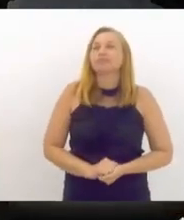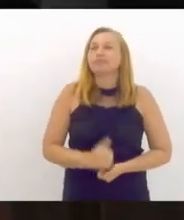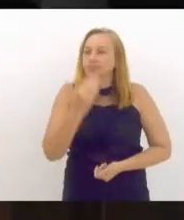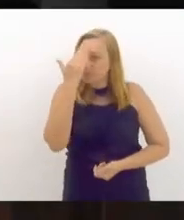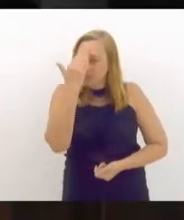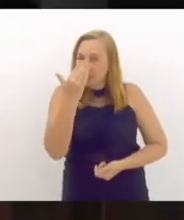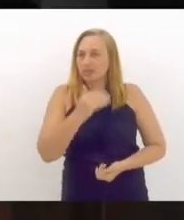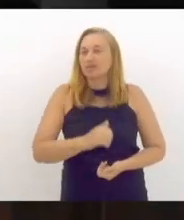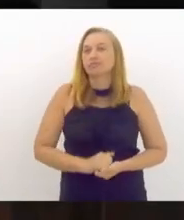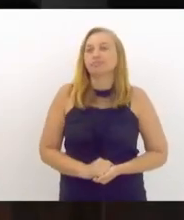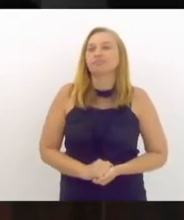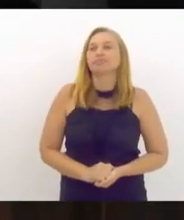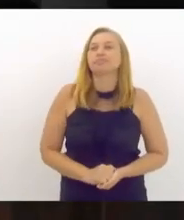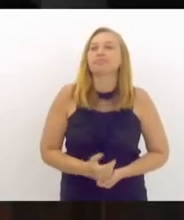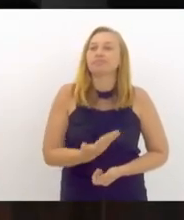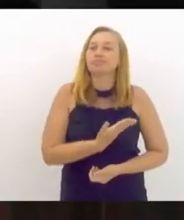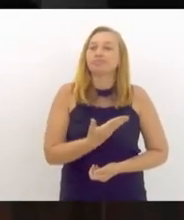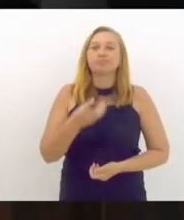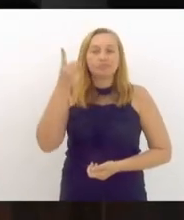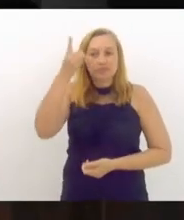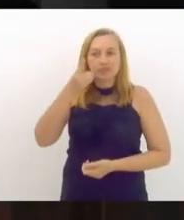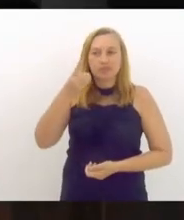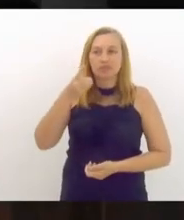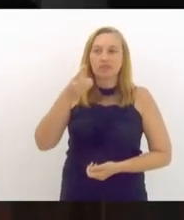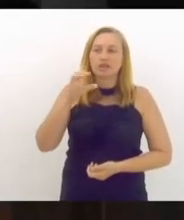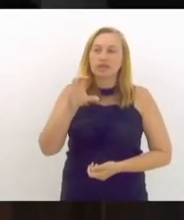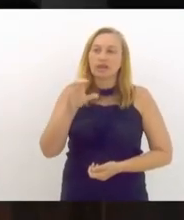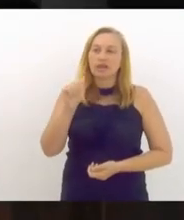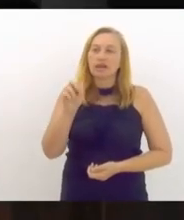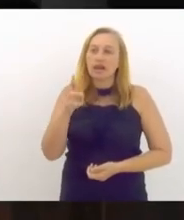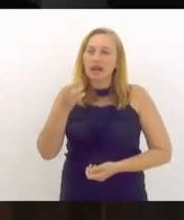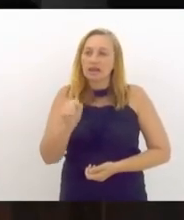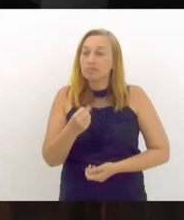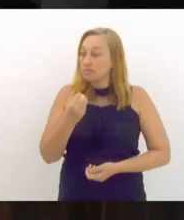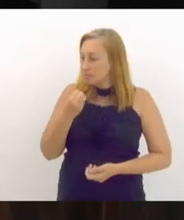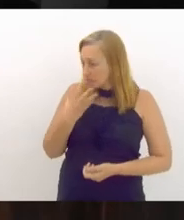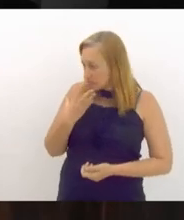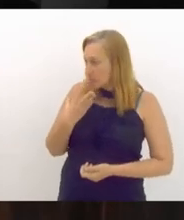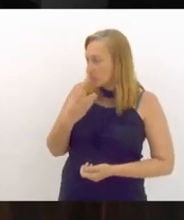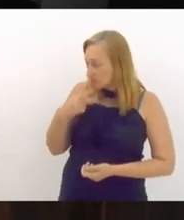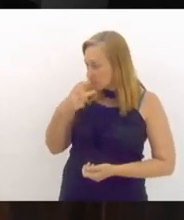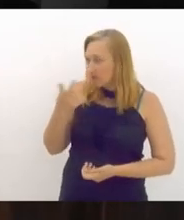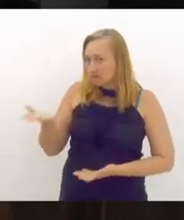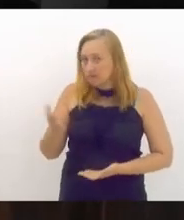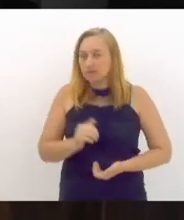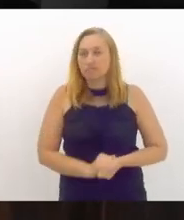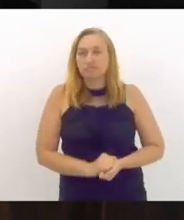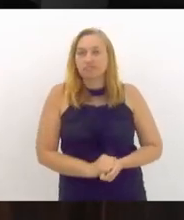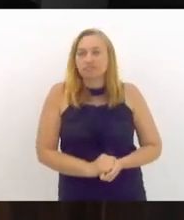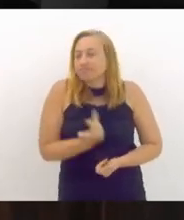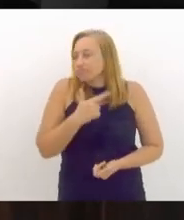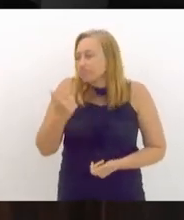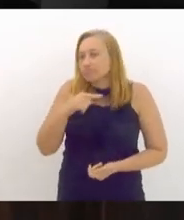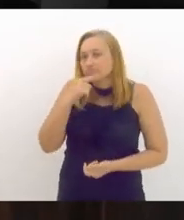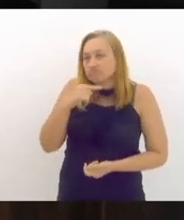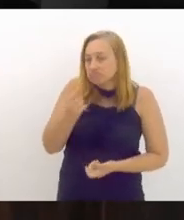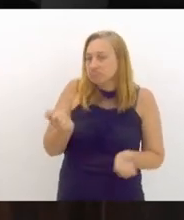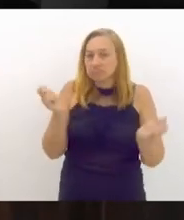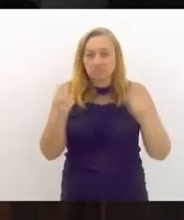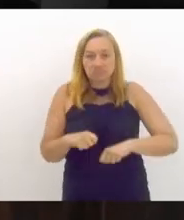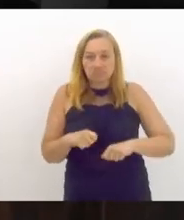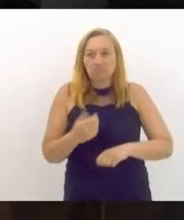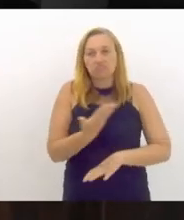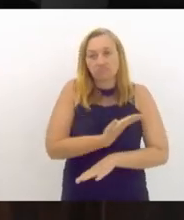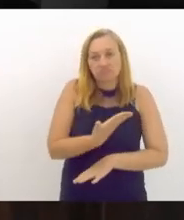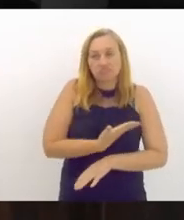Obrigada, querida amiga deputada Carla Machado, bela explanação. Eu não tenho dúvida da competência do